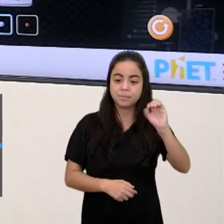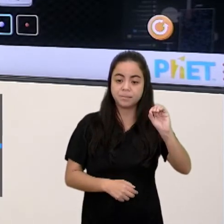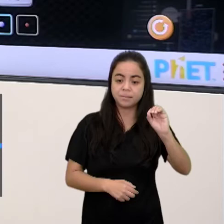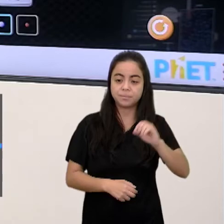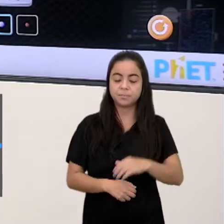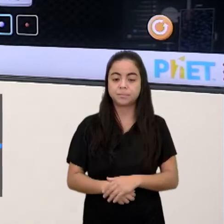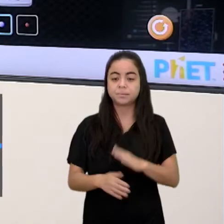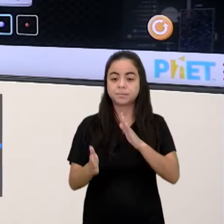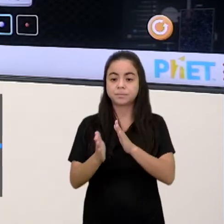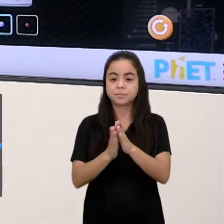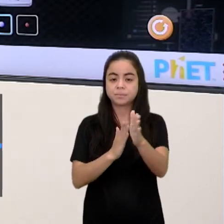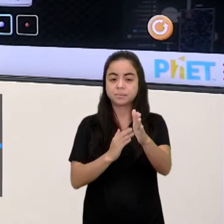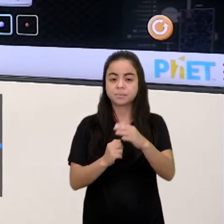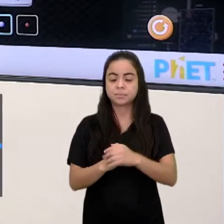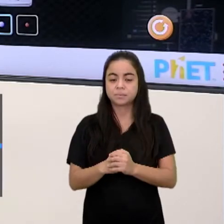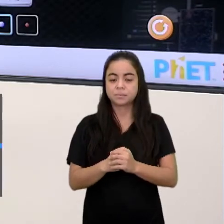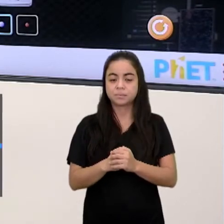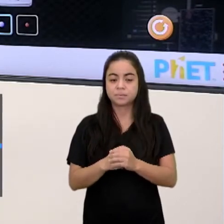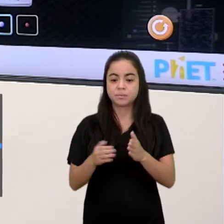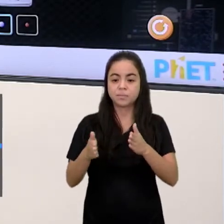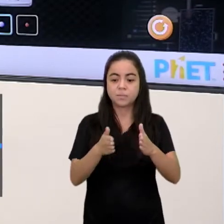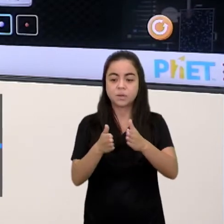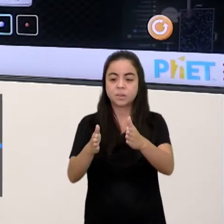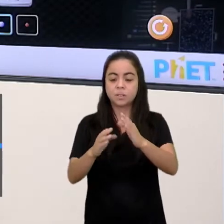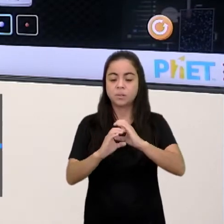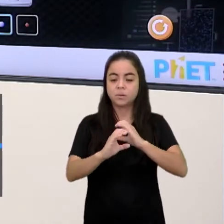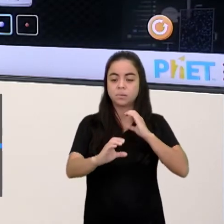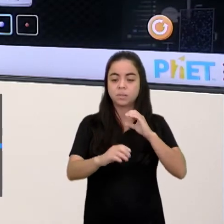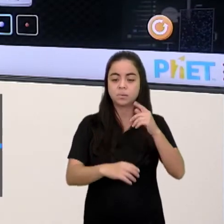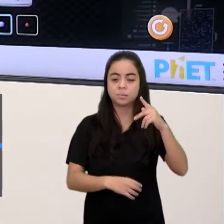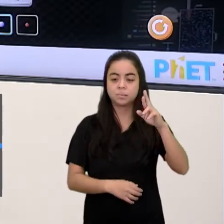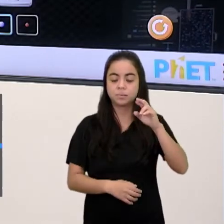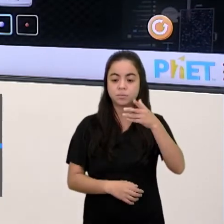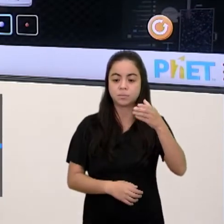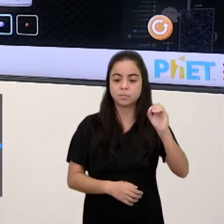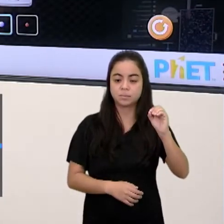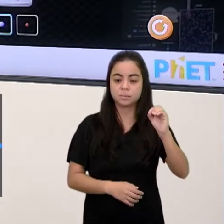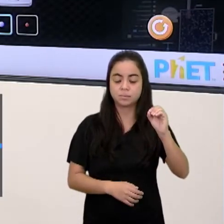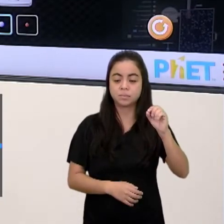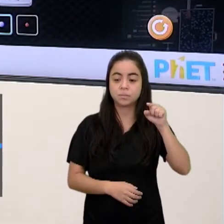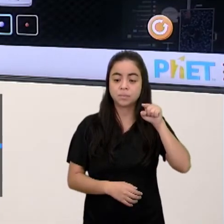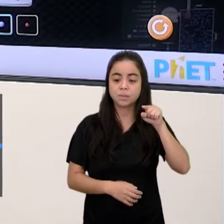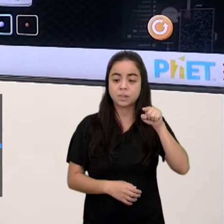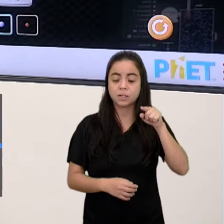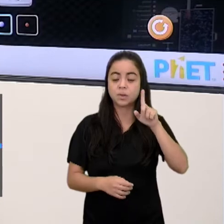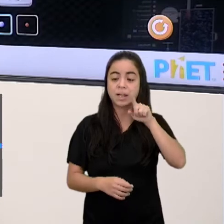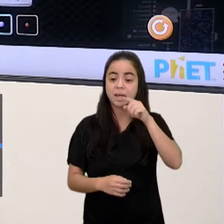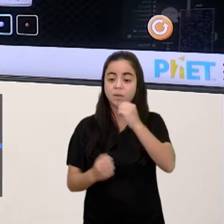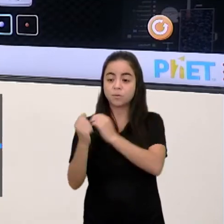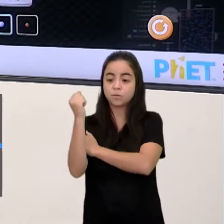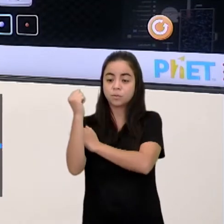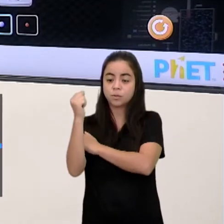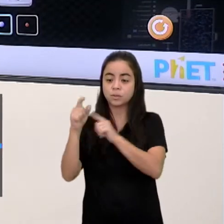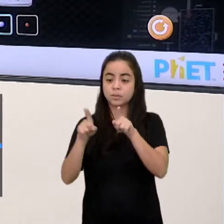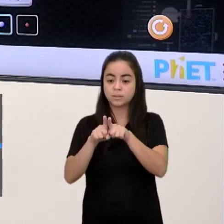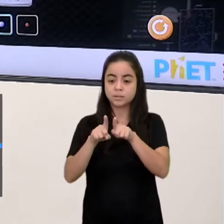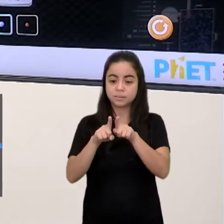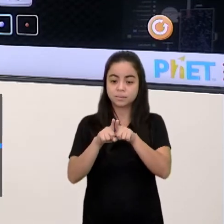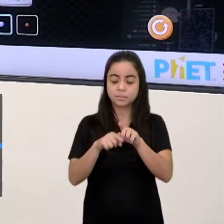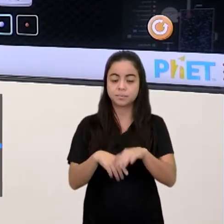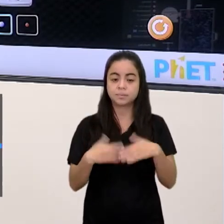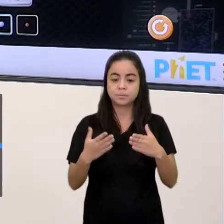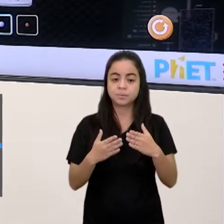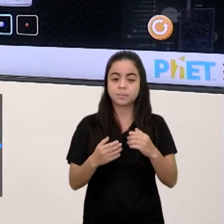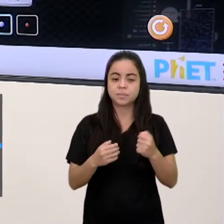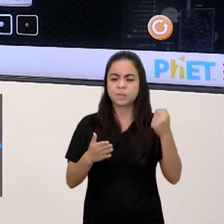ali na tubulação, ele sai com muita pressão. Lembrando que pressão é força sobre determinada área, né? Então ele faz